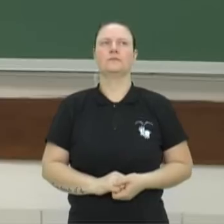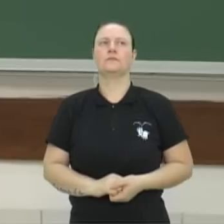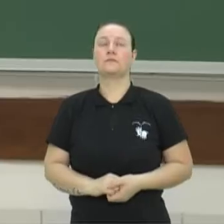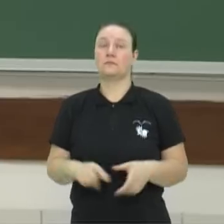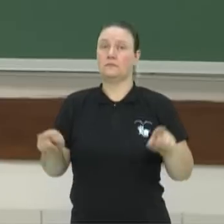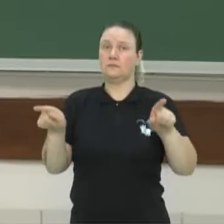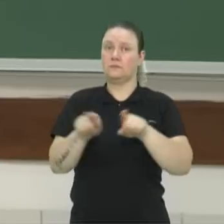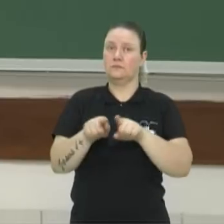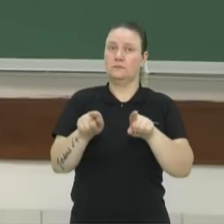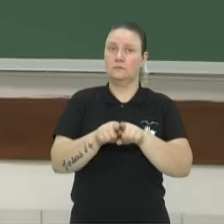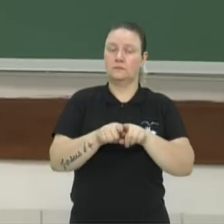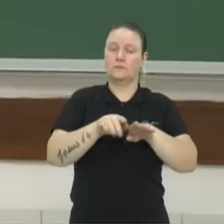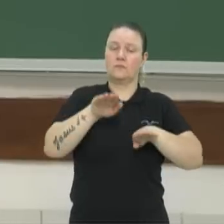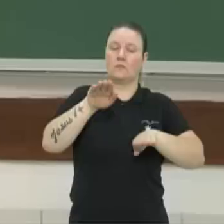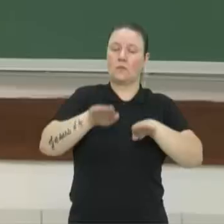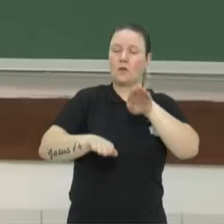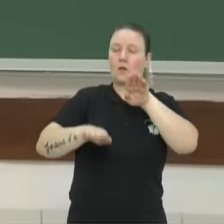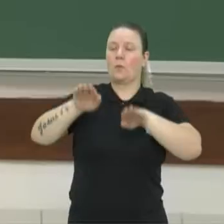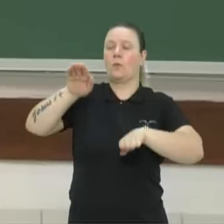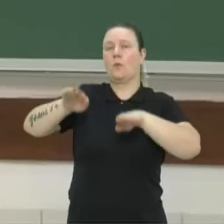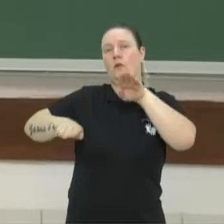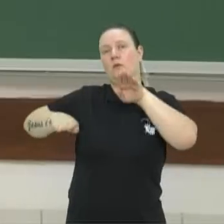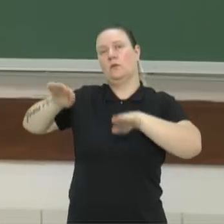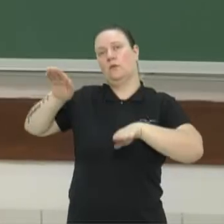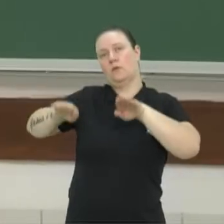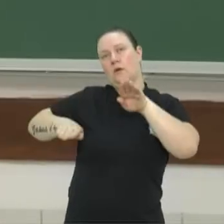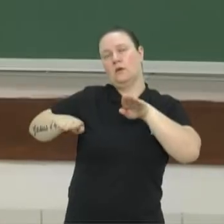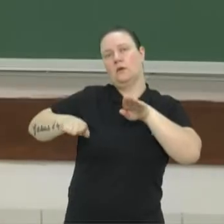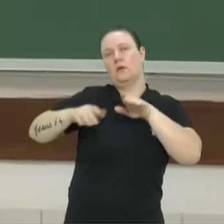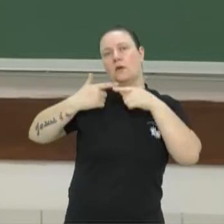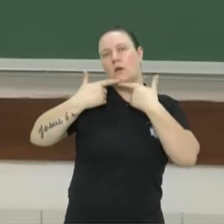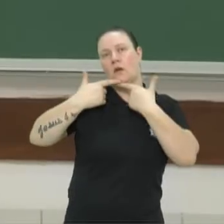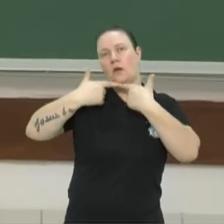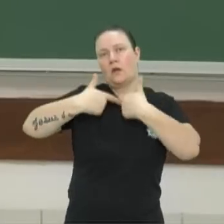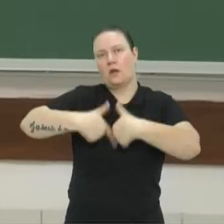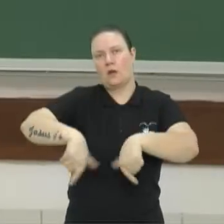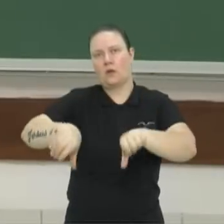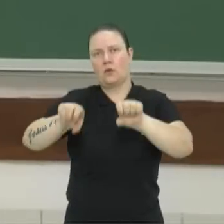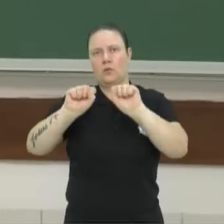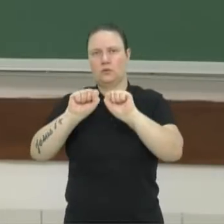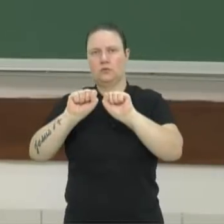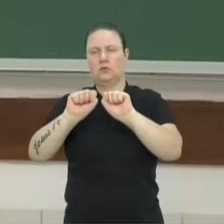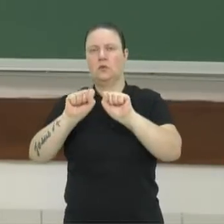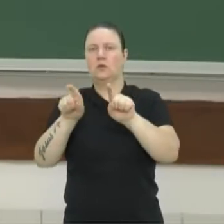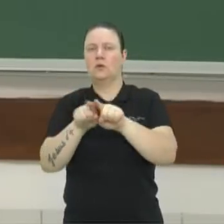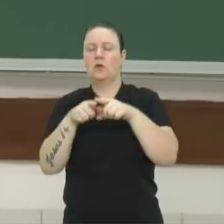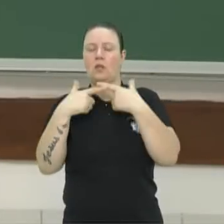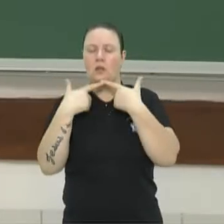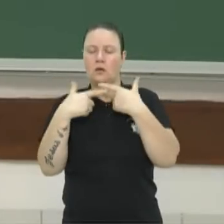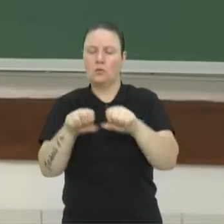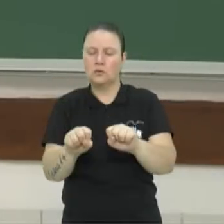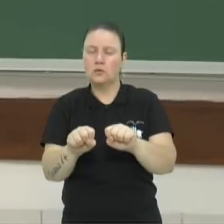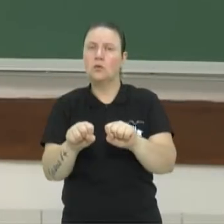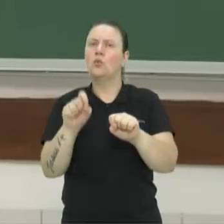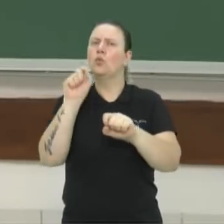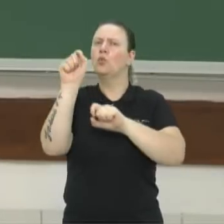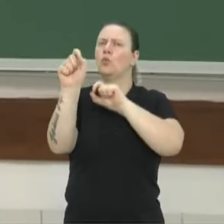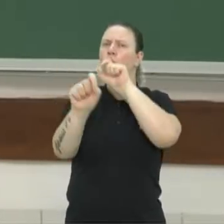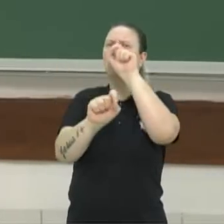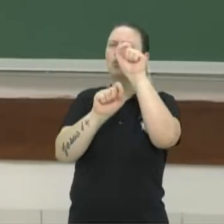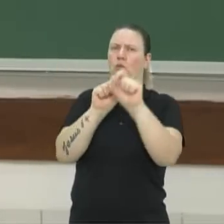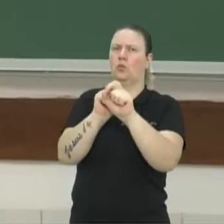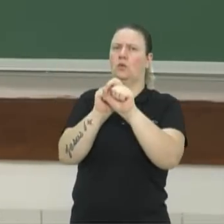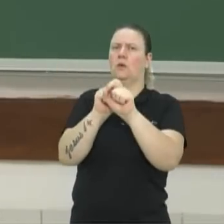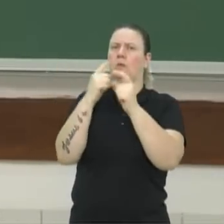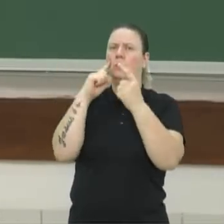falar sobre a questão da variação linguística, né? Nós já falamos algumas coisas sobre variação linguística, mas a